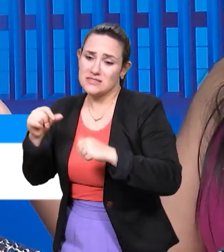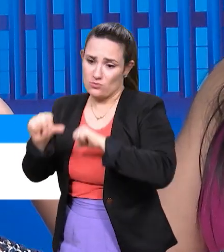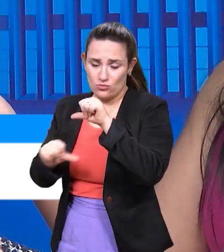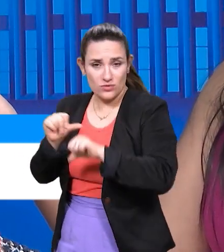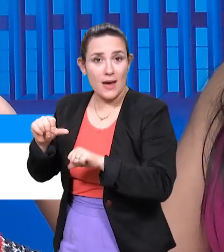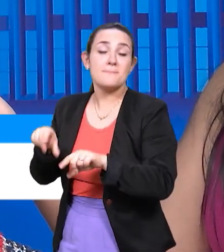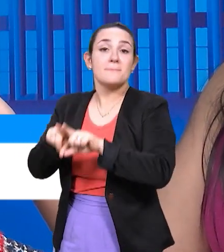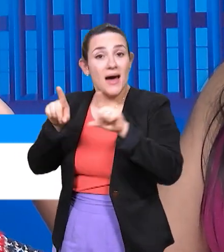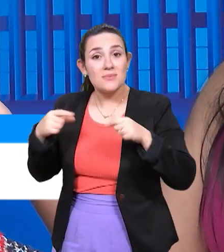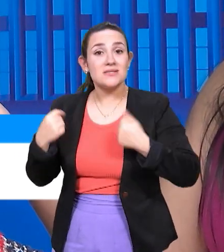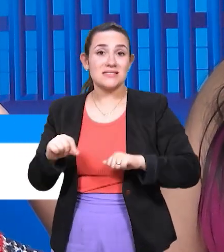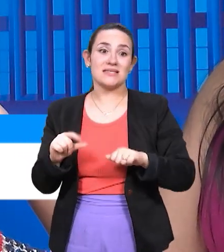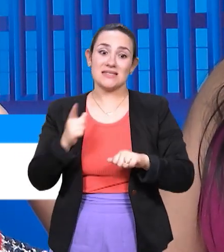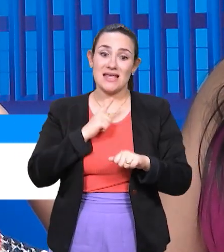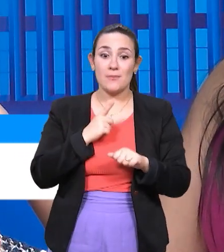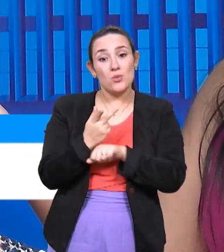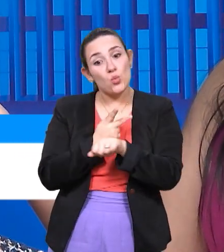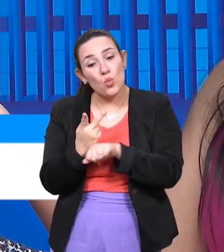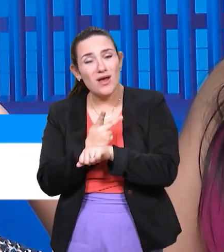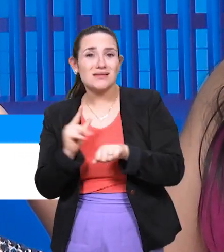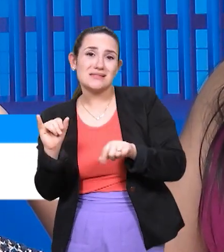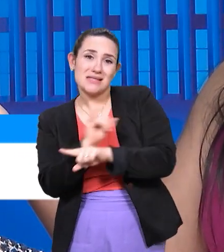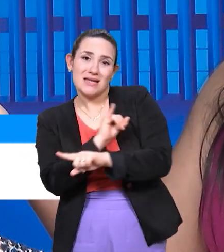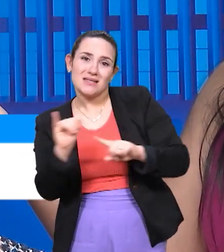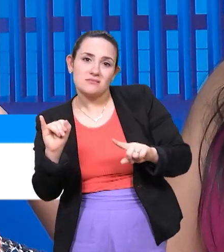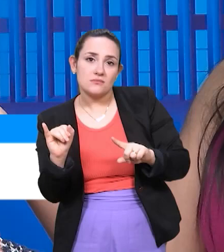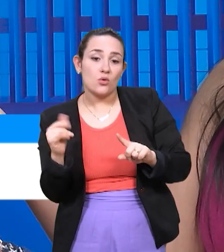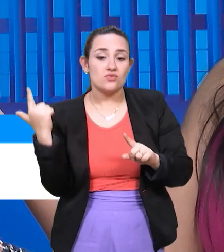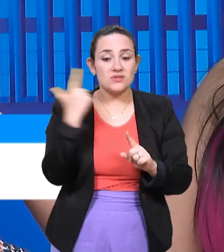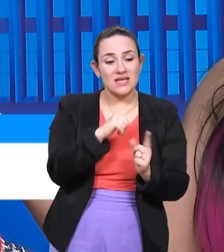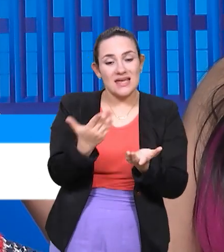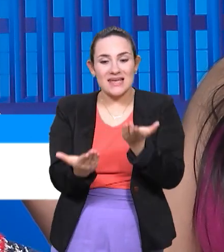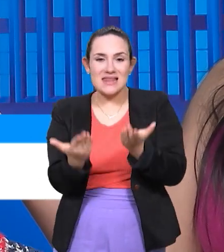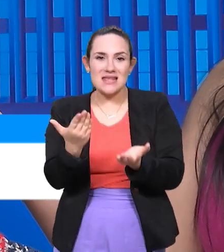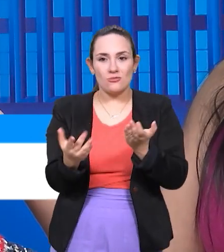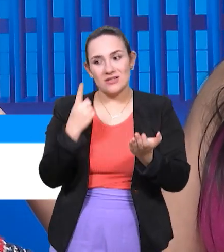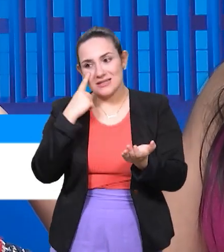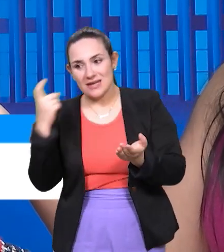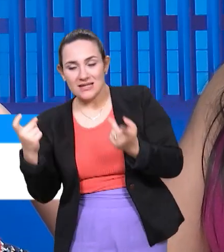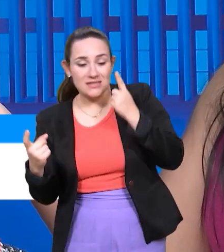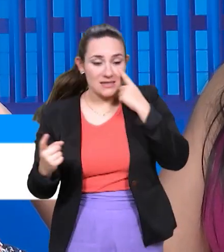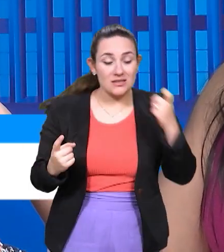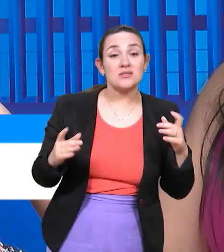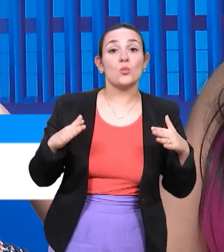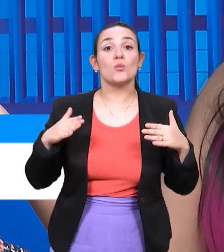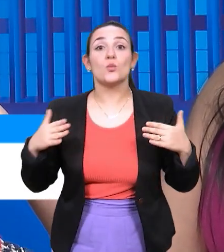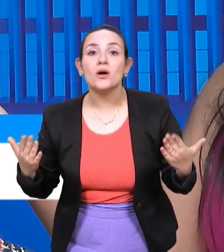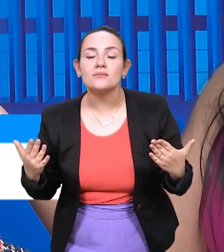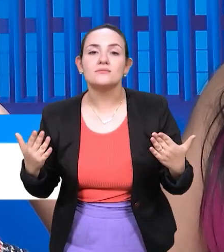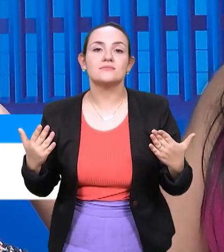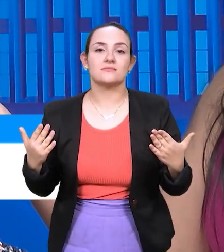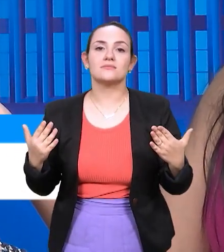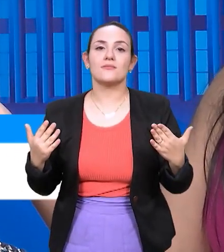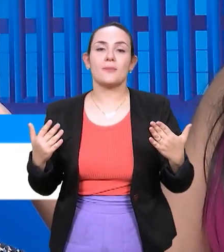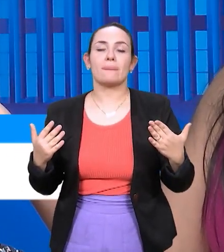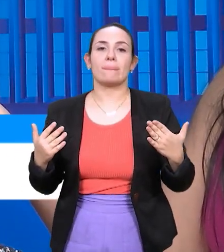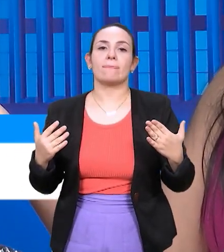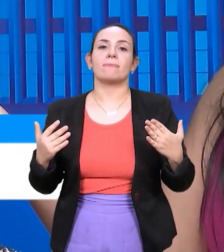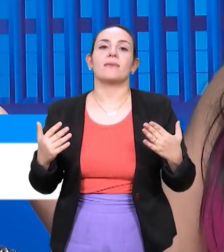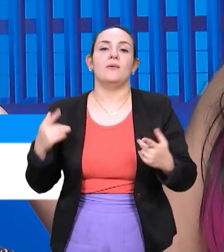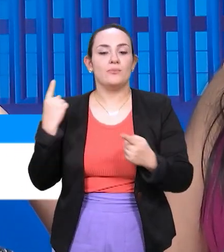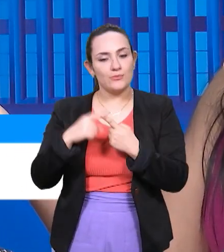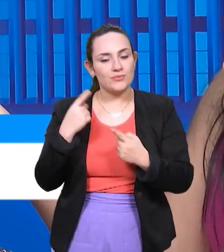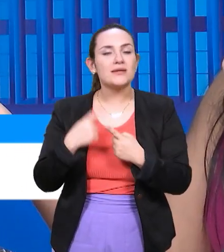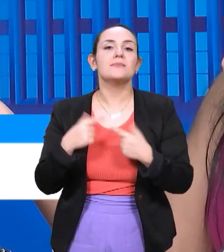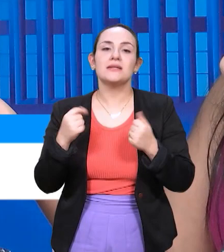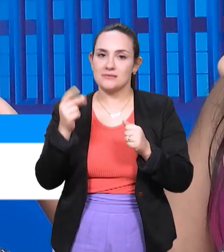fazer grandes transformações. Então, vamos caminhar num equilíbrio de interesses e quero crer que ele